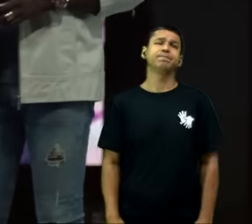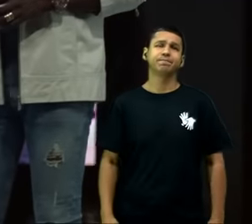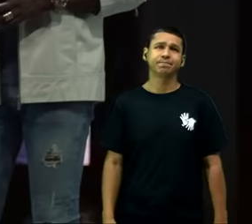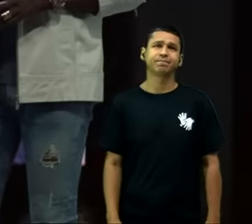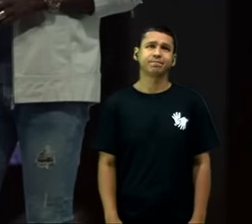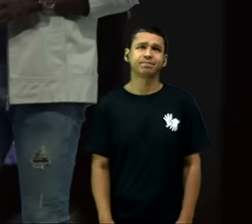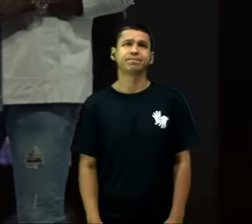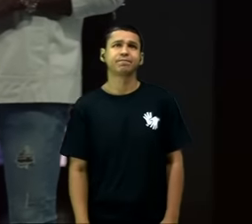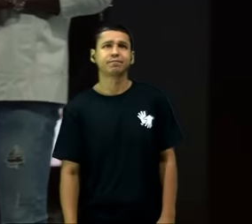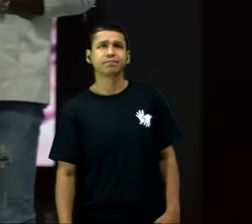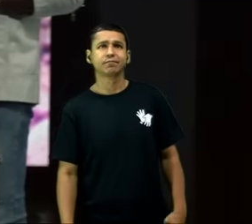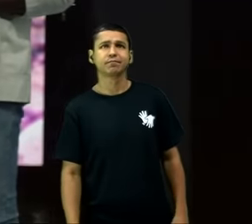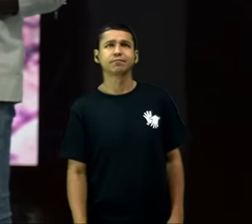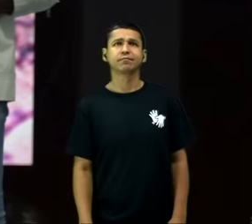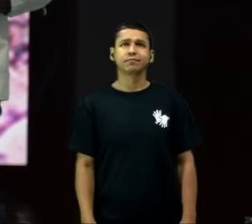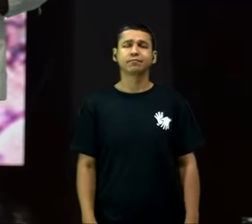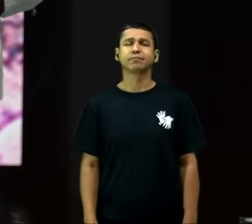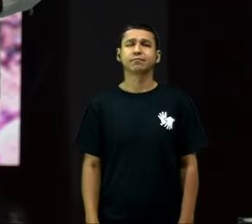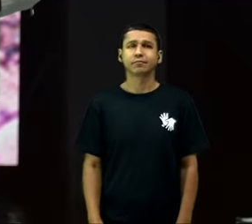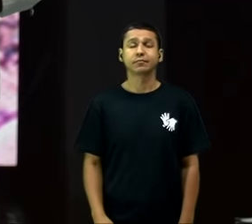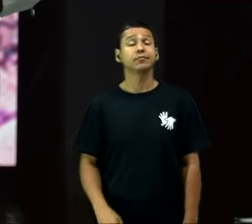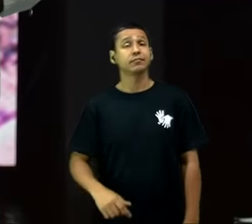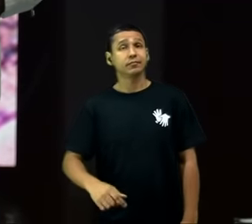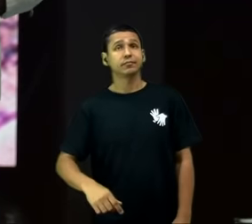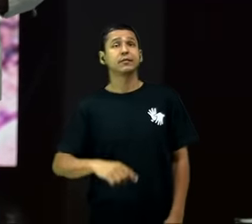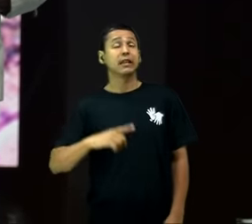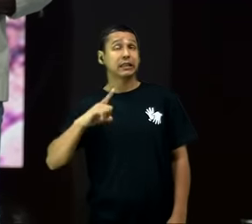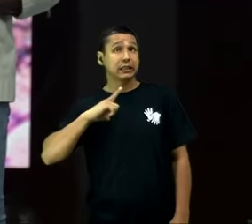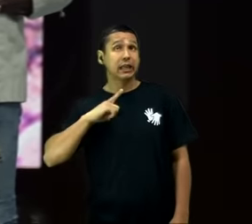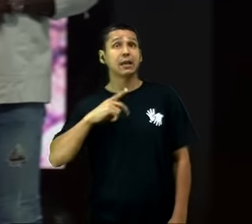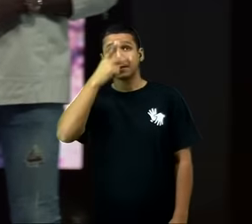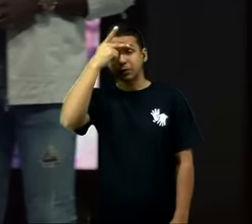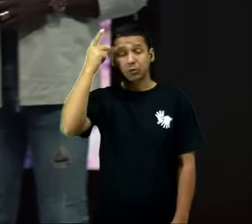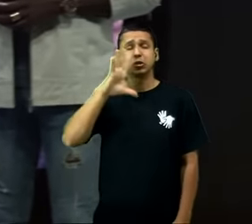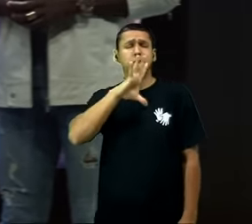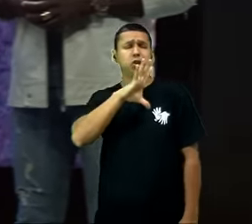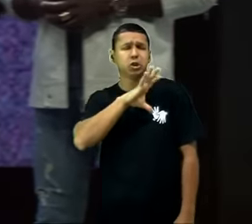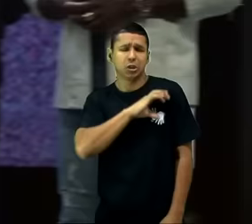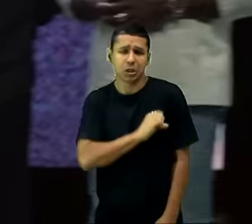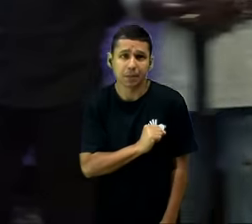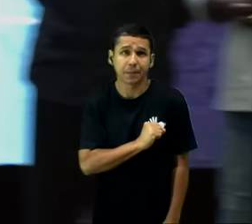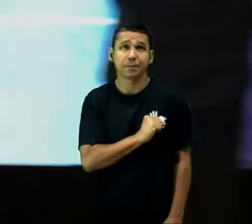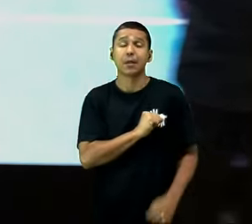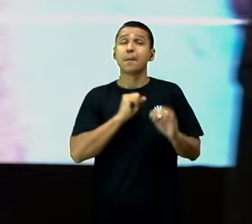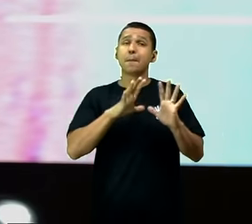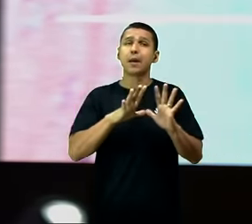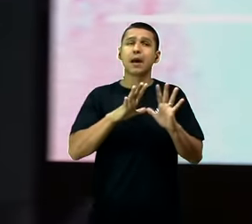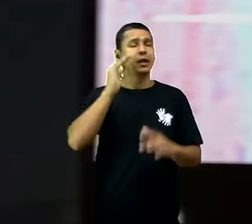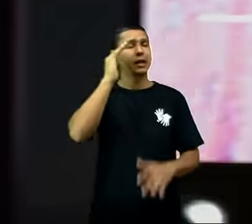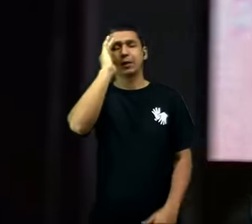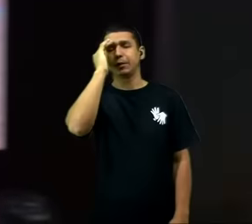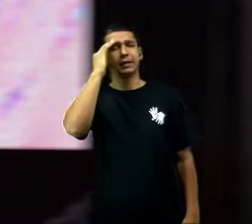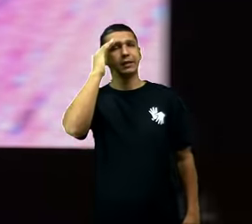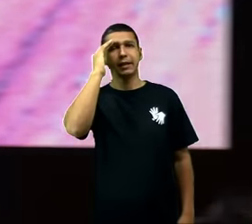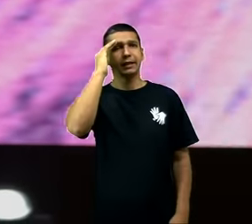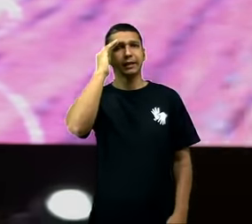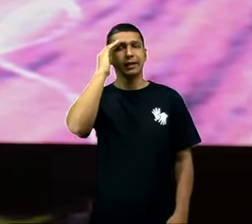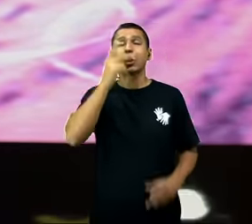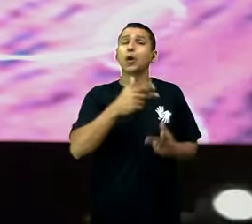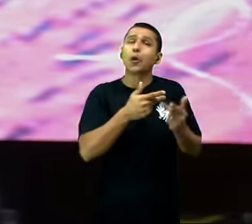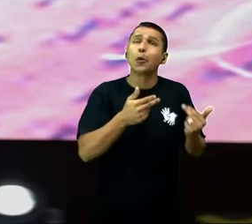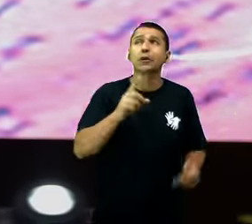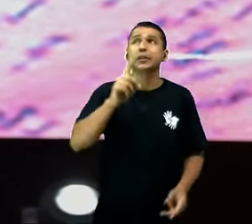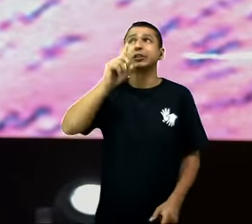que nunca entenderia uma loucura que Deus te pede para fazer. Por isso que você vai ter que aprender que tem coisa que é entre você